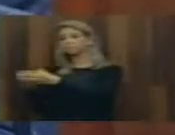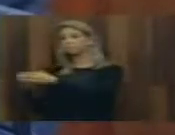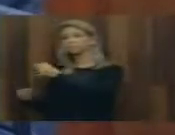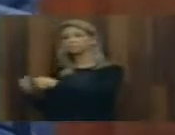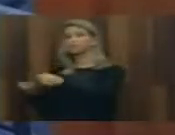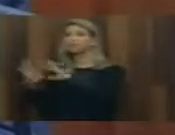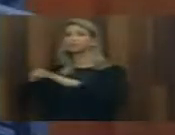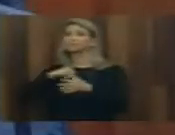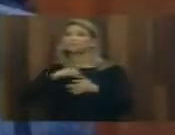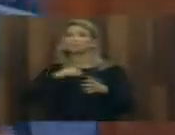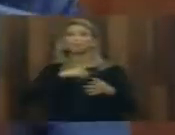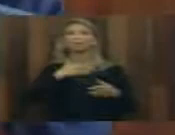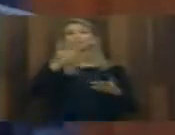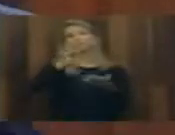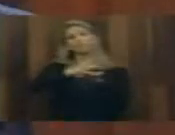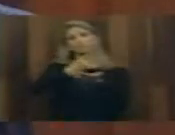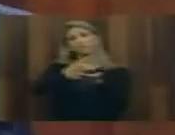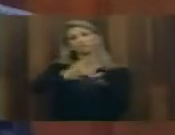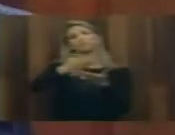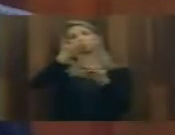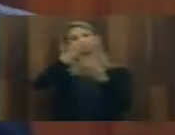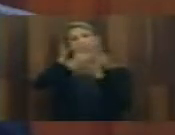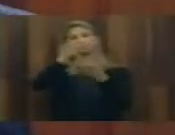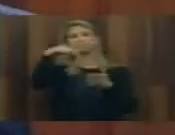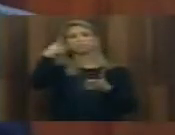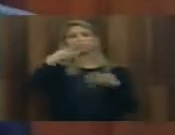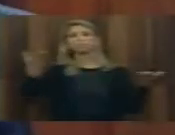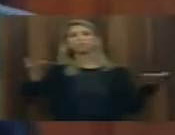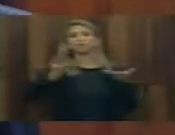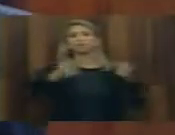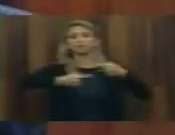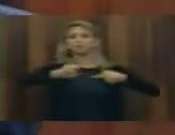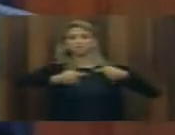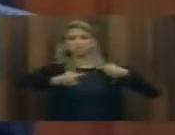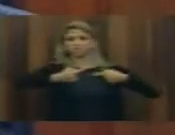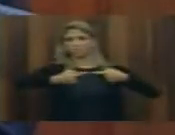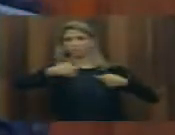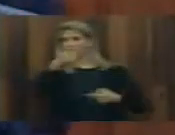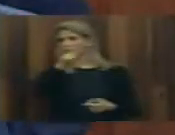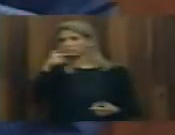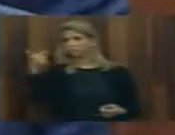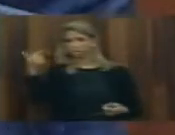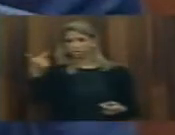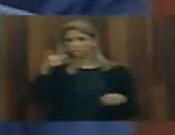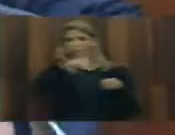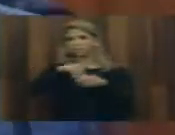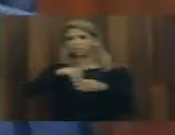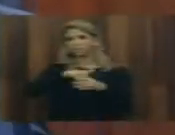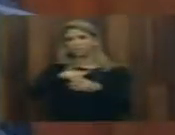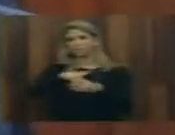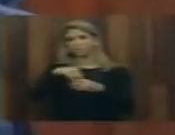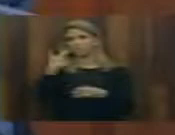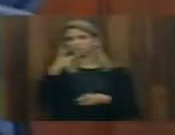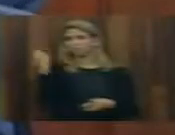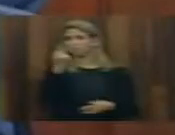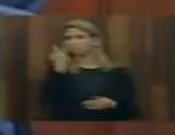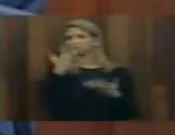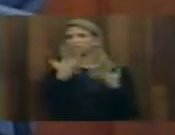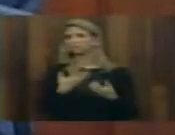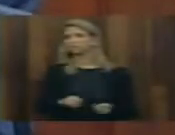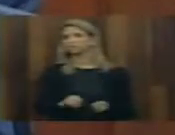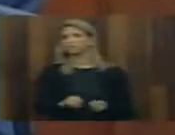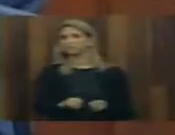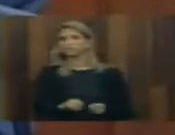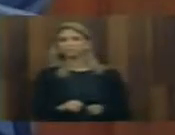por um terço dos vereadores. Coloco o requerimento em discussão, não havendo quem queira discutir em votação. Os favoráveis permaneçam como